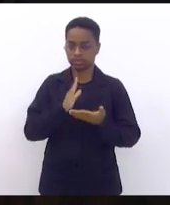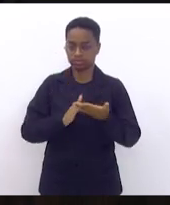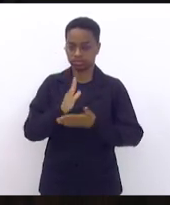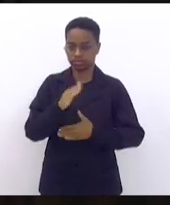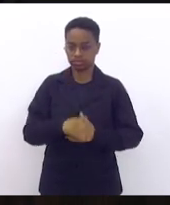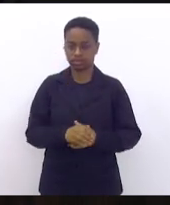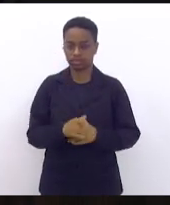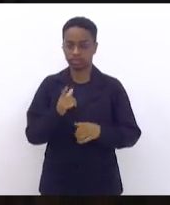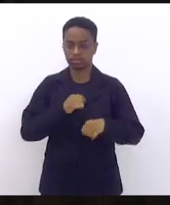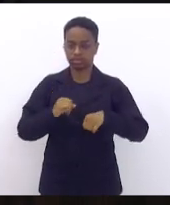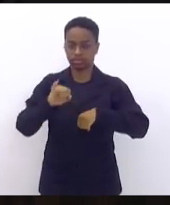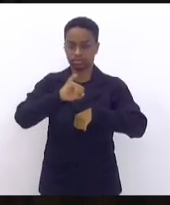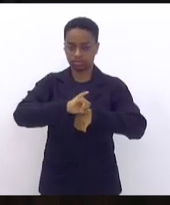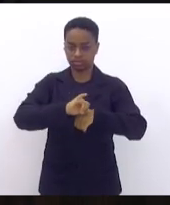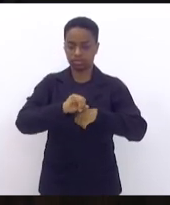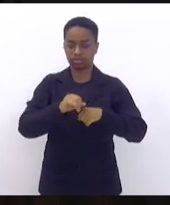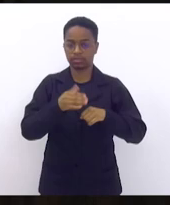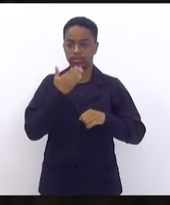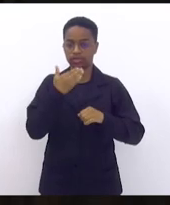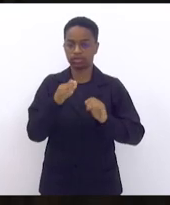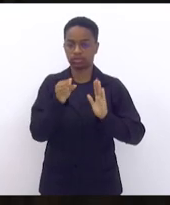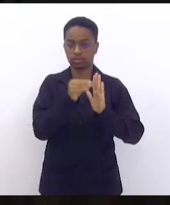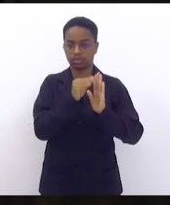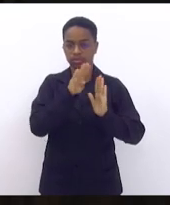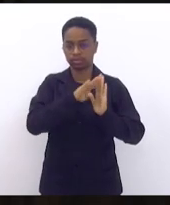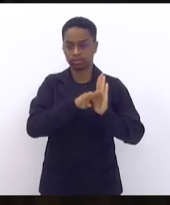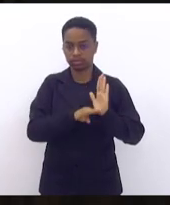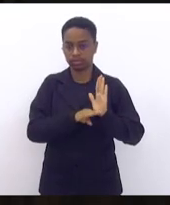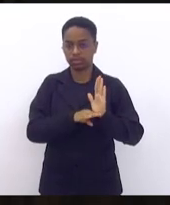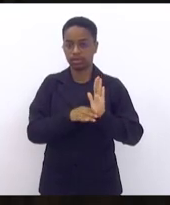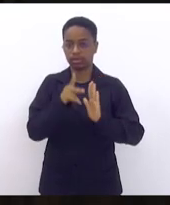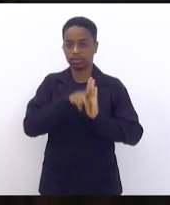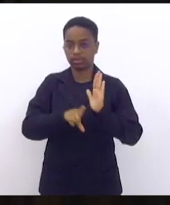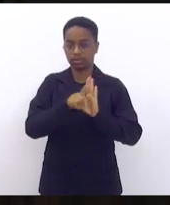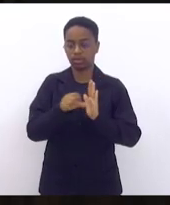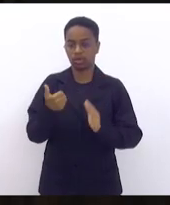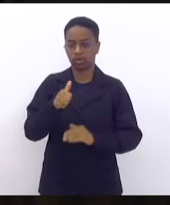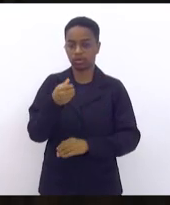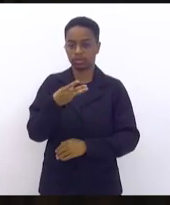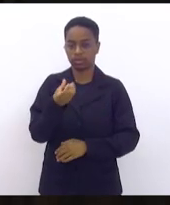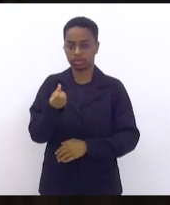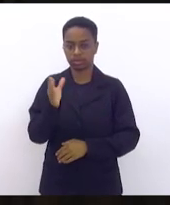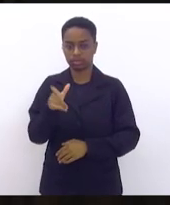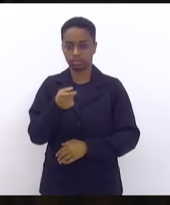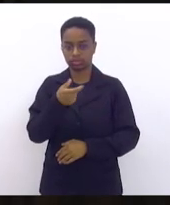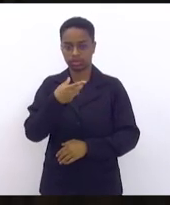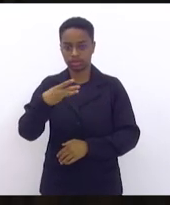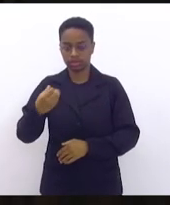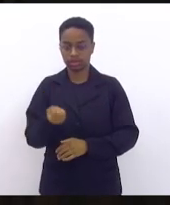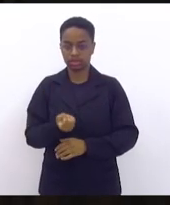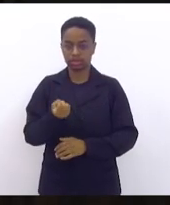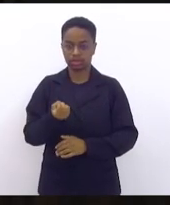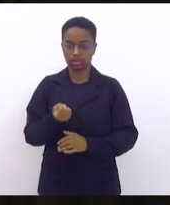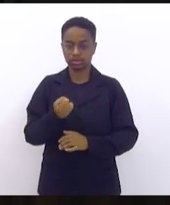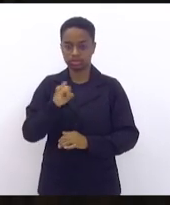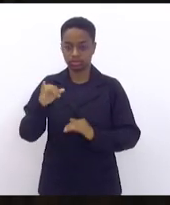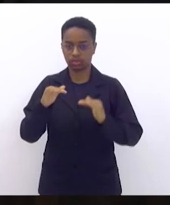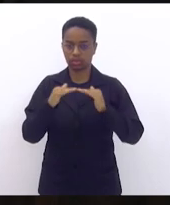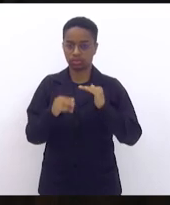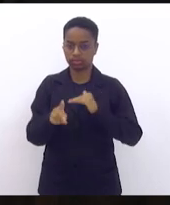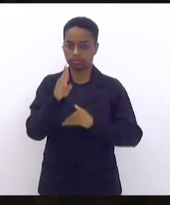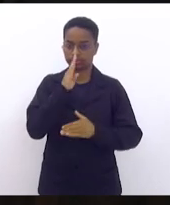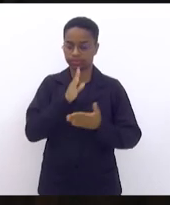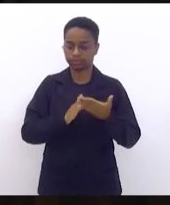aprovados. Há sobre a lei em inclusão na ordem do dia do projeto 1136 de 23, da deputada Franciane Mota. Os senhores que aprovam, mas como